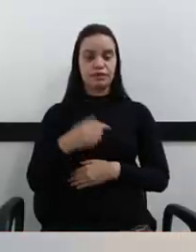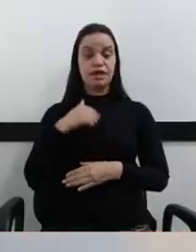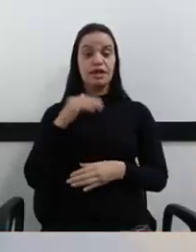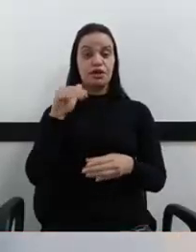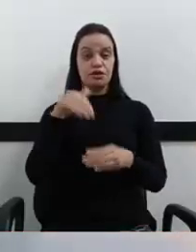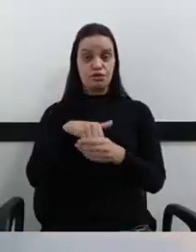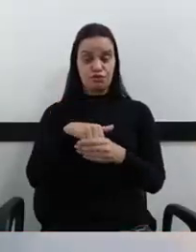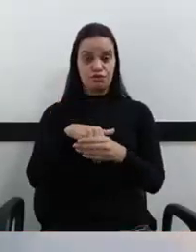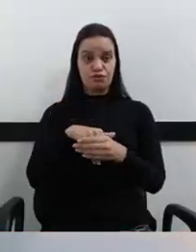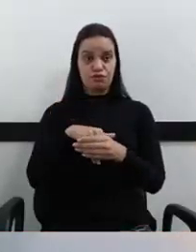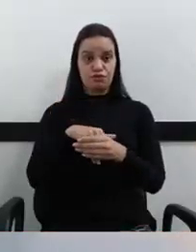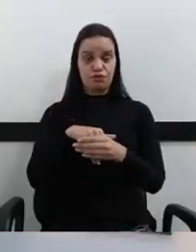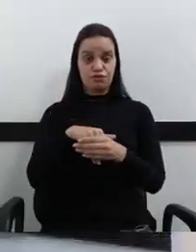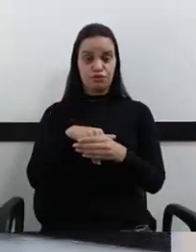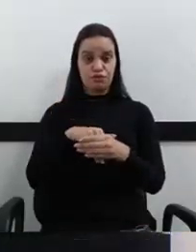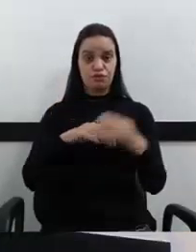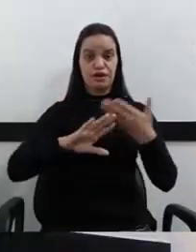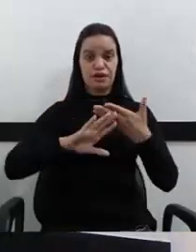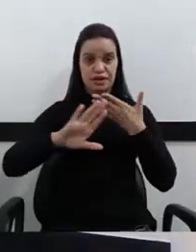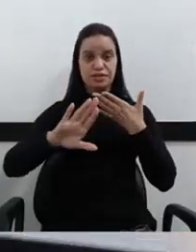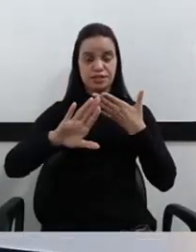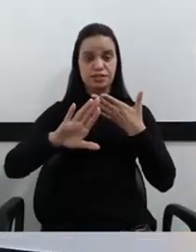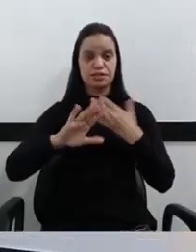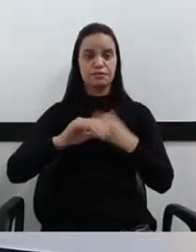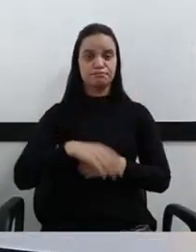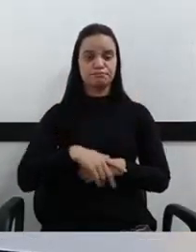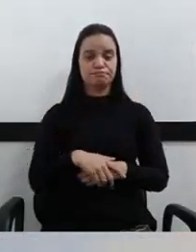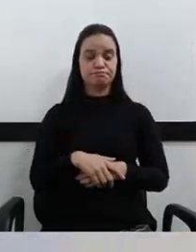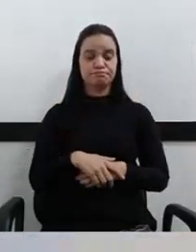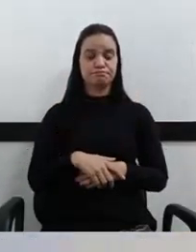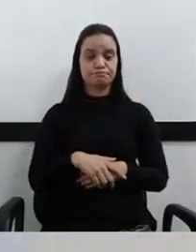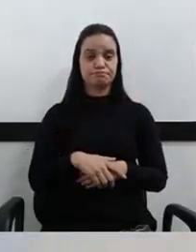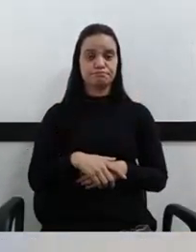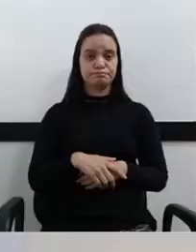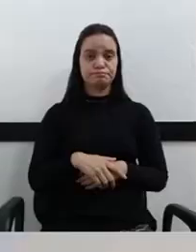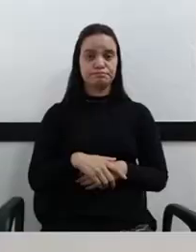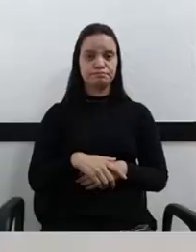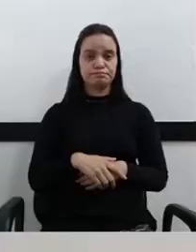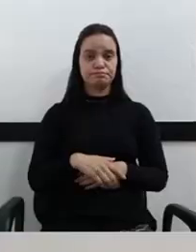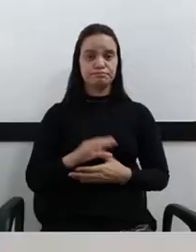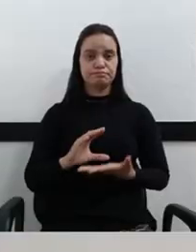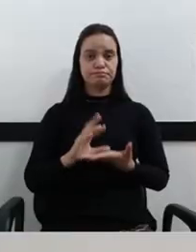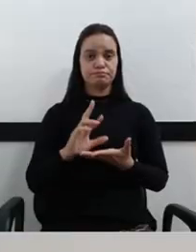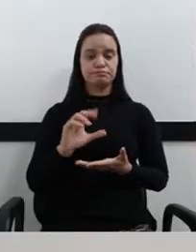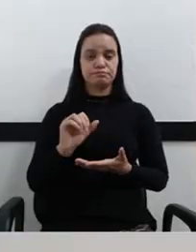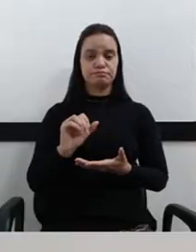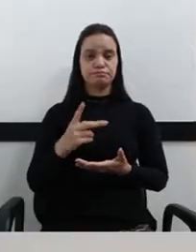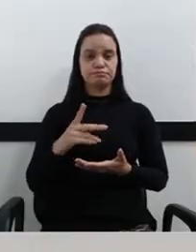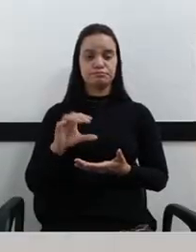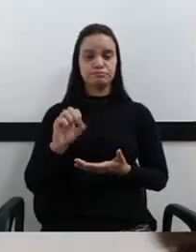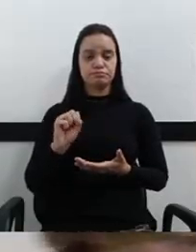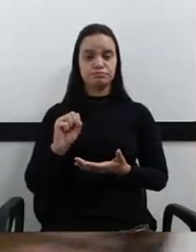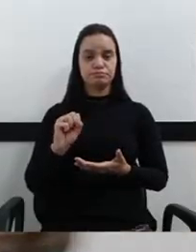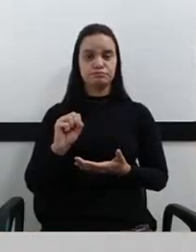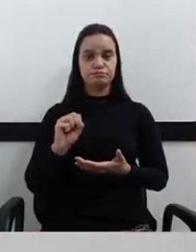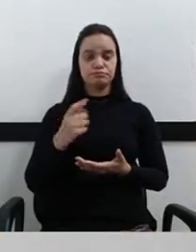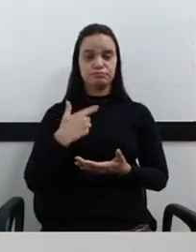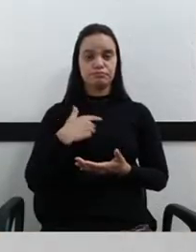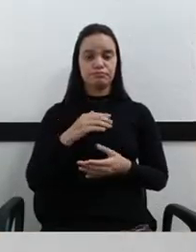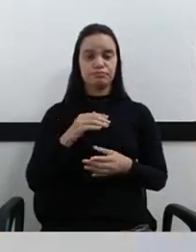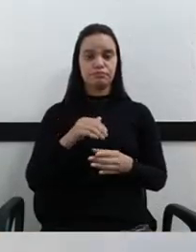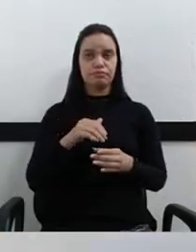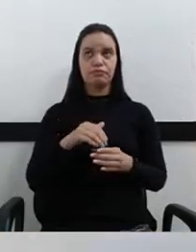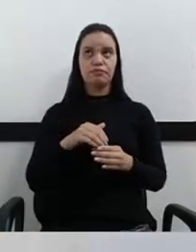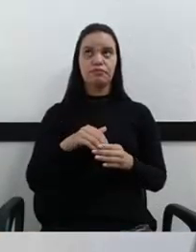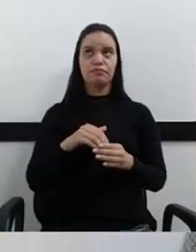Eu voto em relação à licença-prêmio com o proponente. Conselheiro Fábio Jacinto Soldes, como vota? Eu acompanho o proponente,